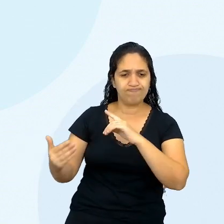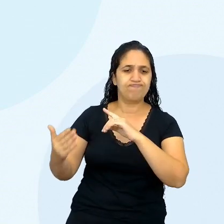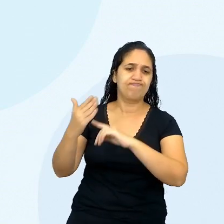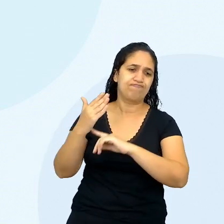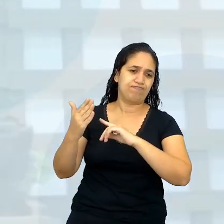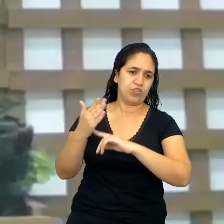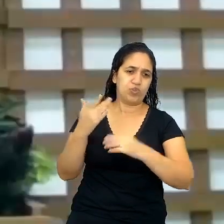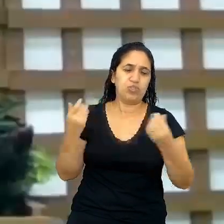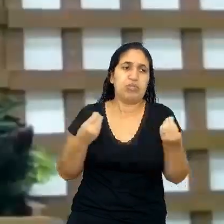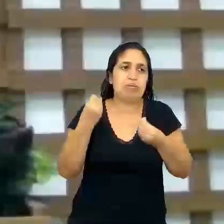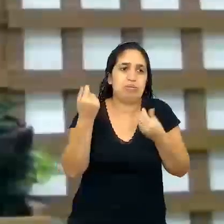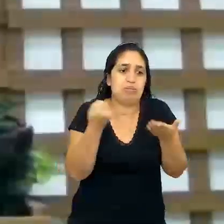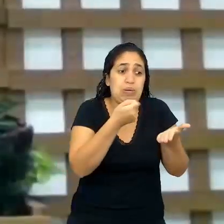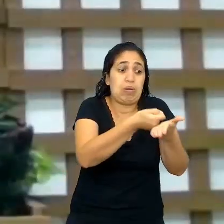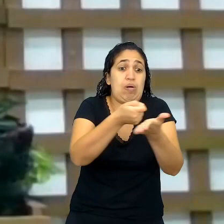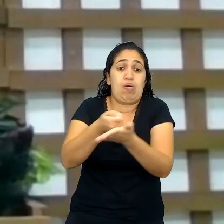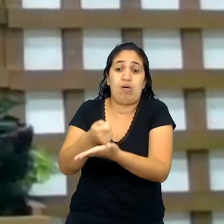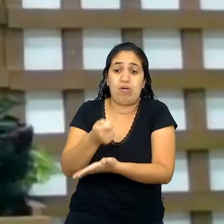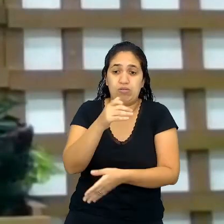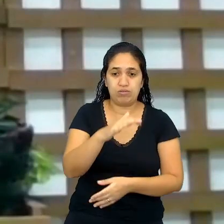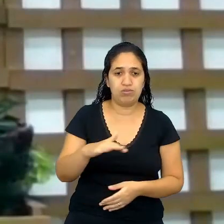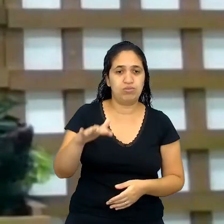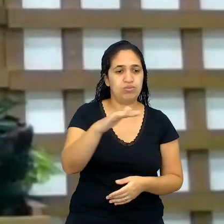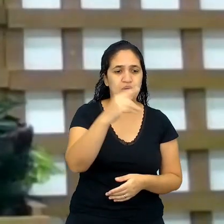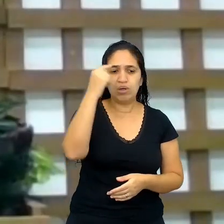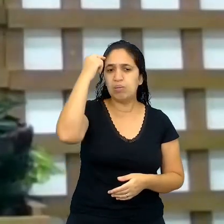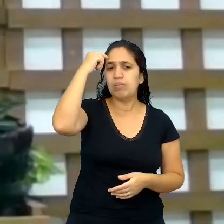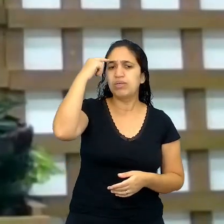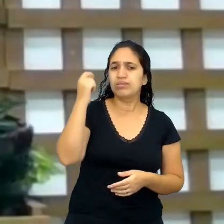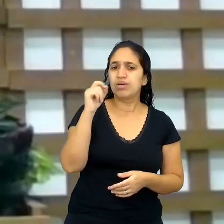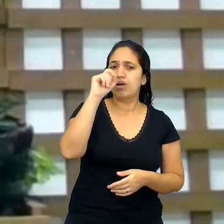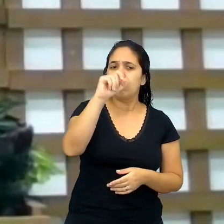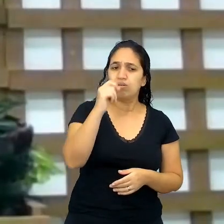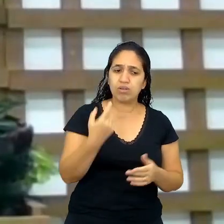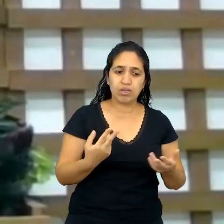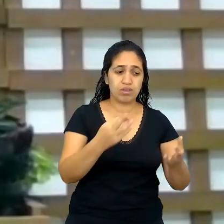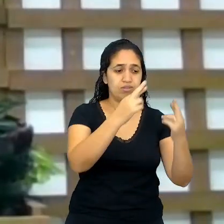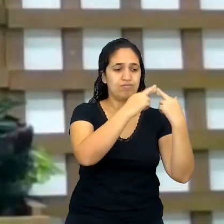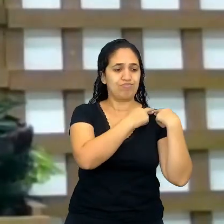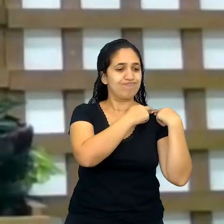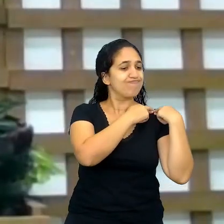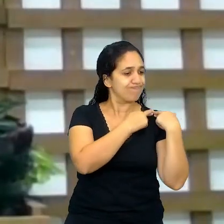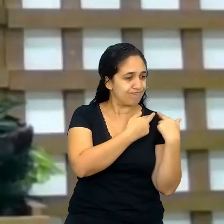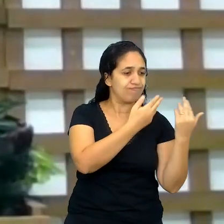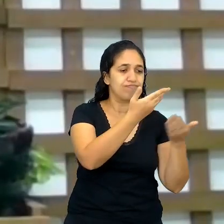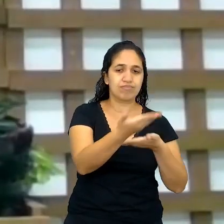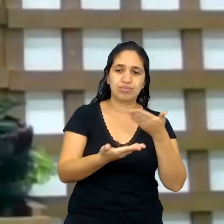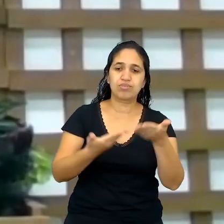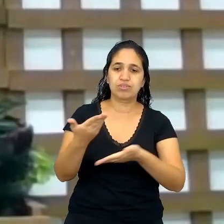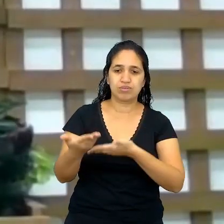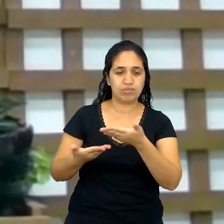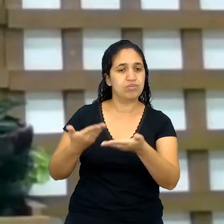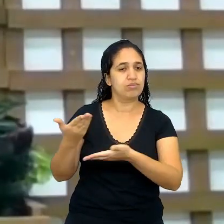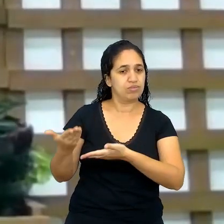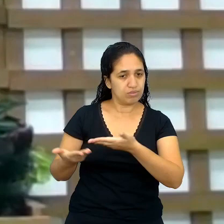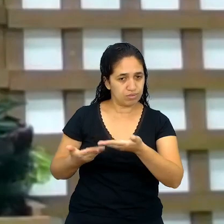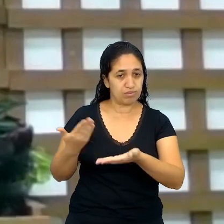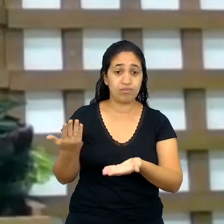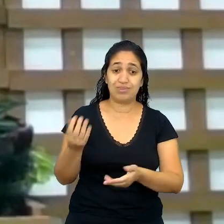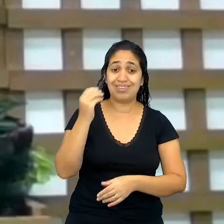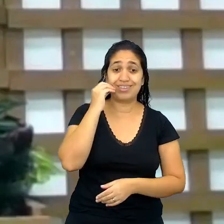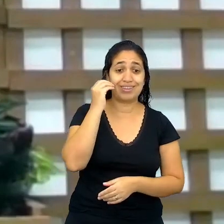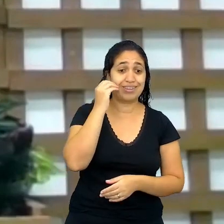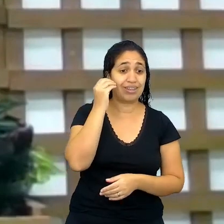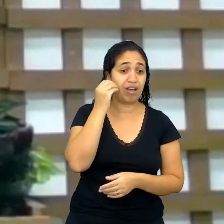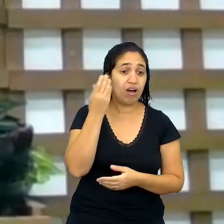minimamente a cobrar de todos, pensando inclusive no conceito de responsabilidade compartilhada, que era um que a gente queria tentar trazer